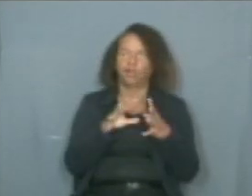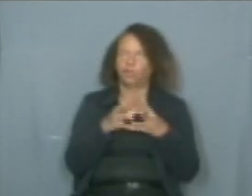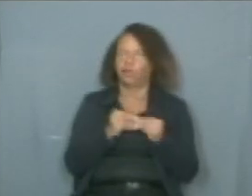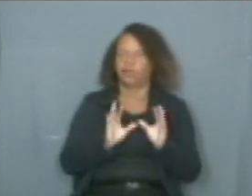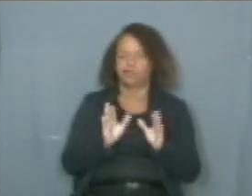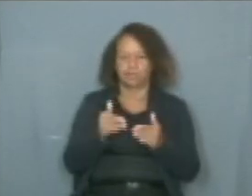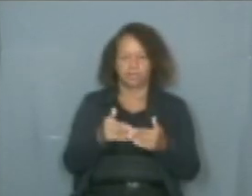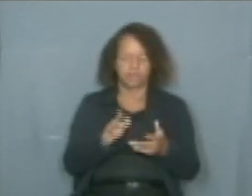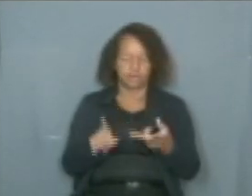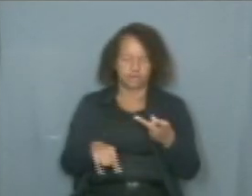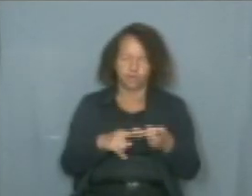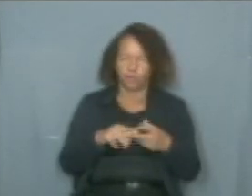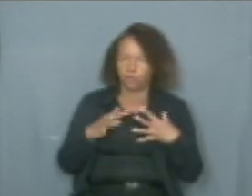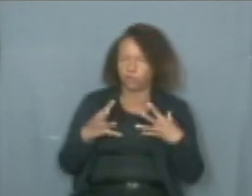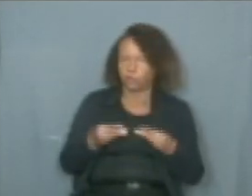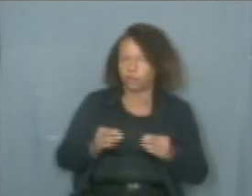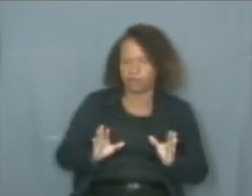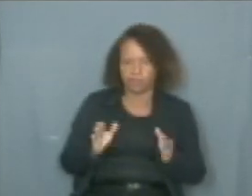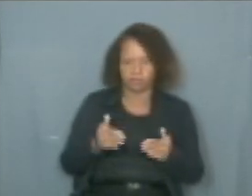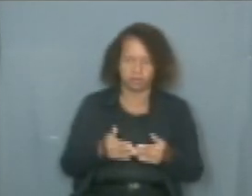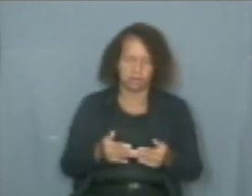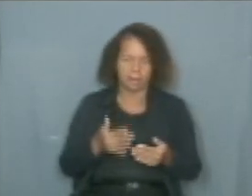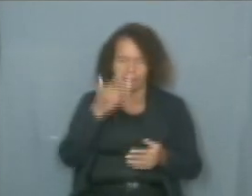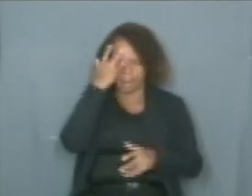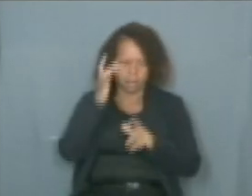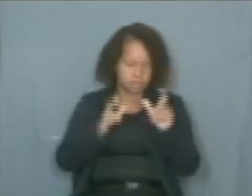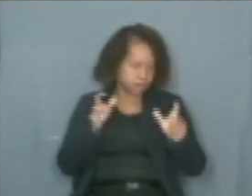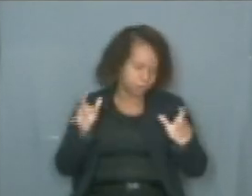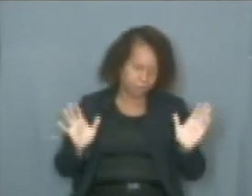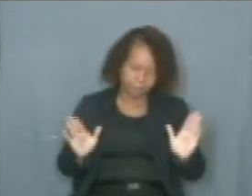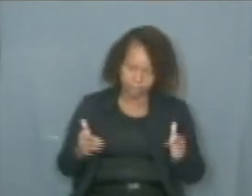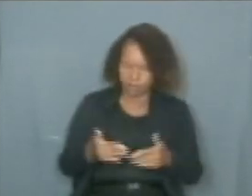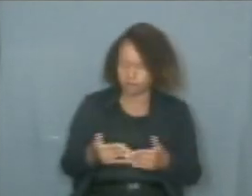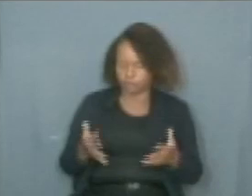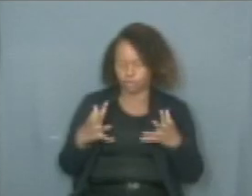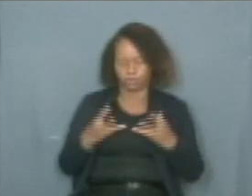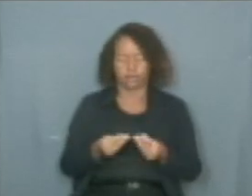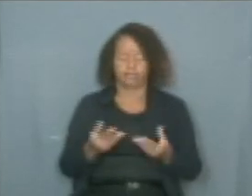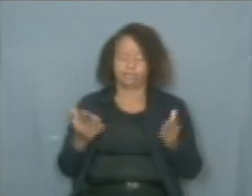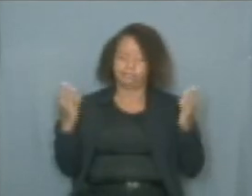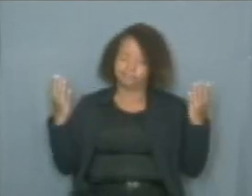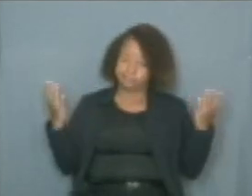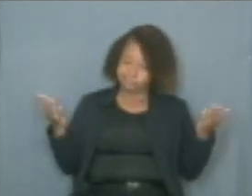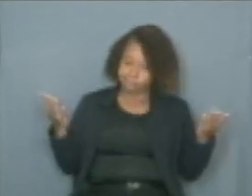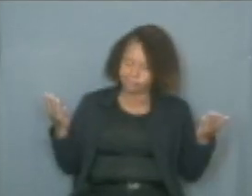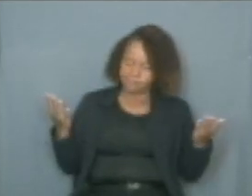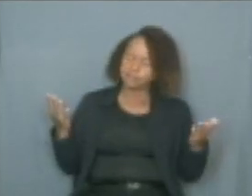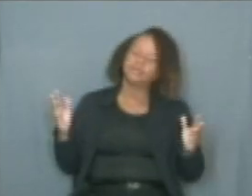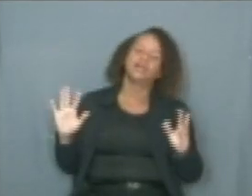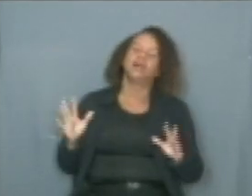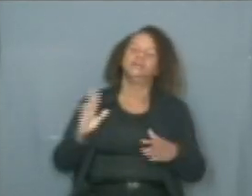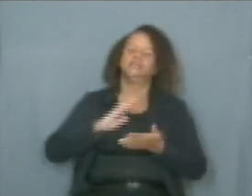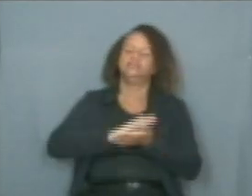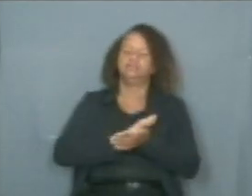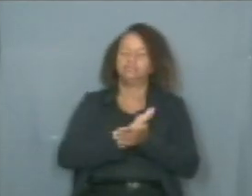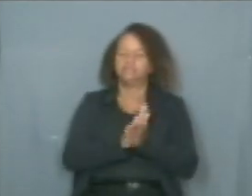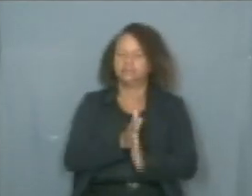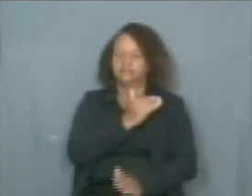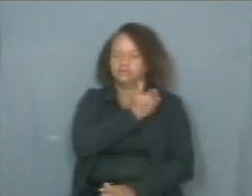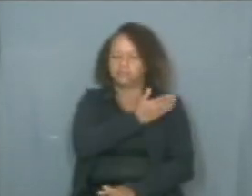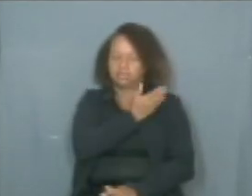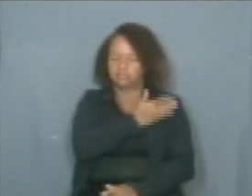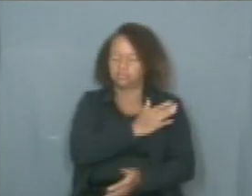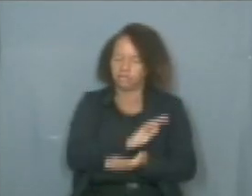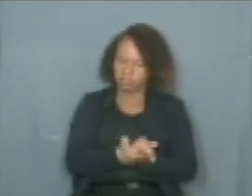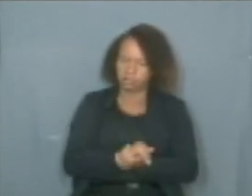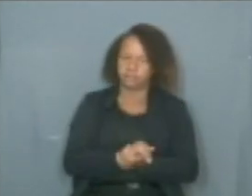autismo. Tudo agora é autismo. Todas as pessoas são autistas. E essa é uma forma de discriminação